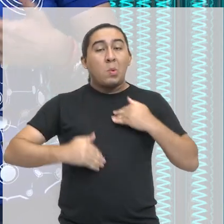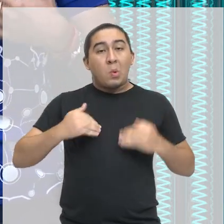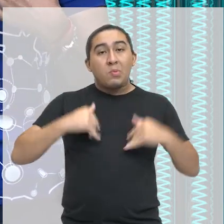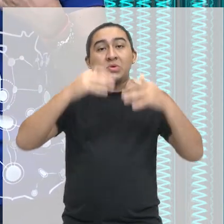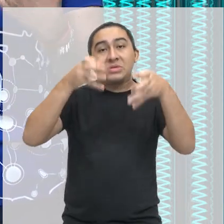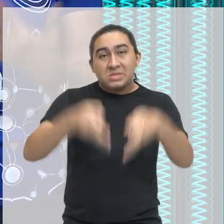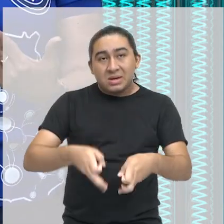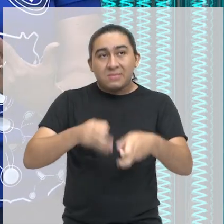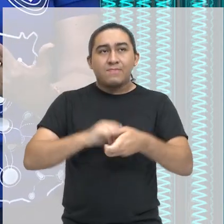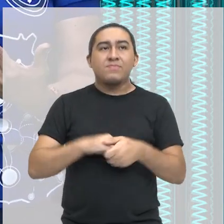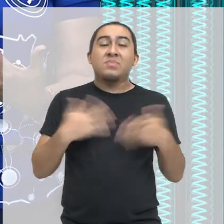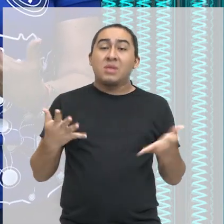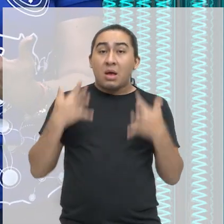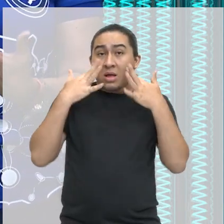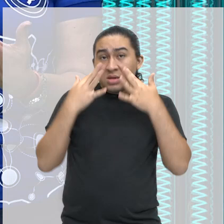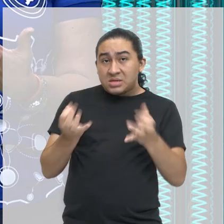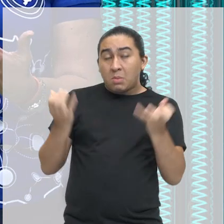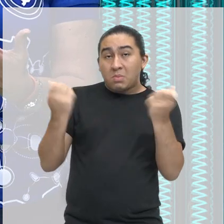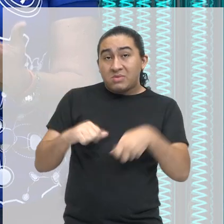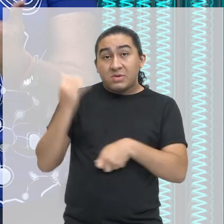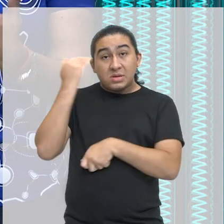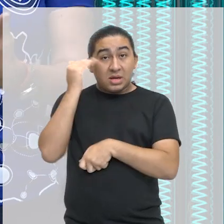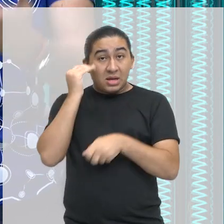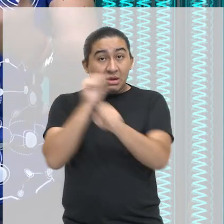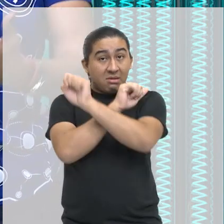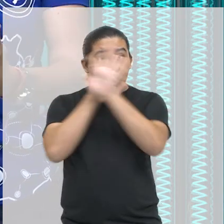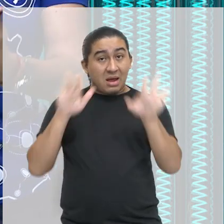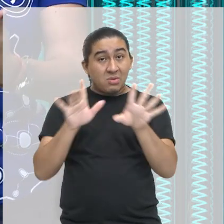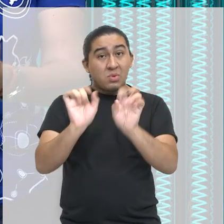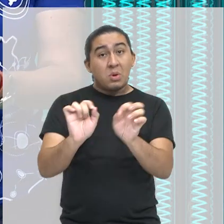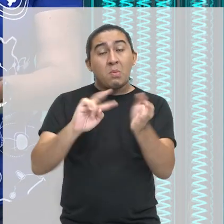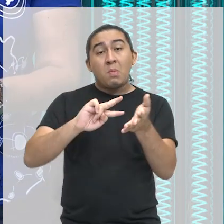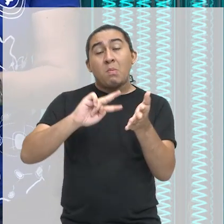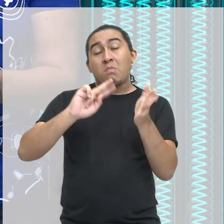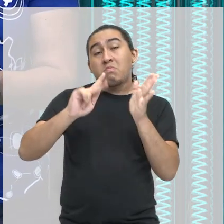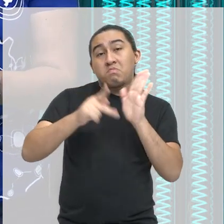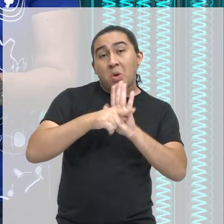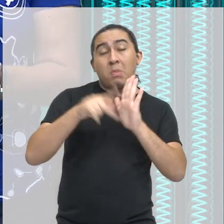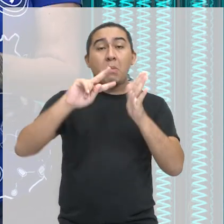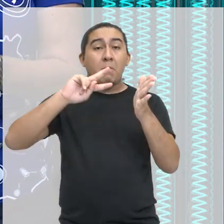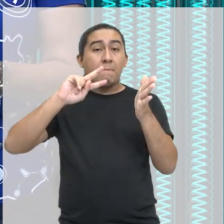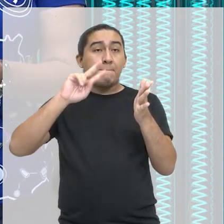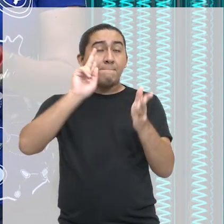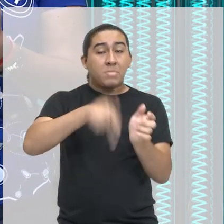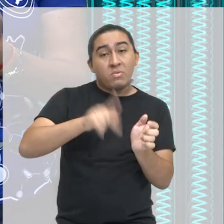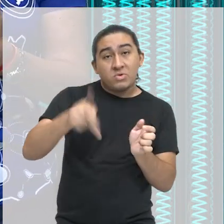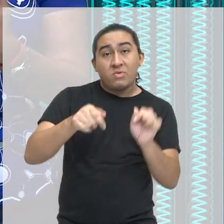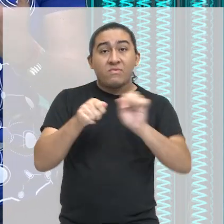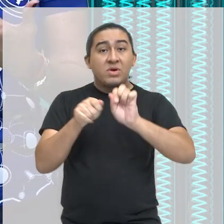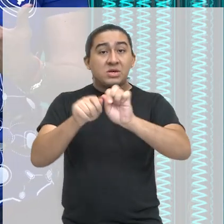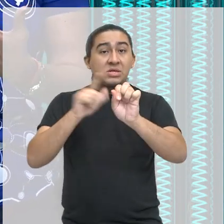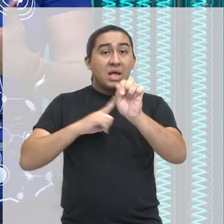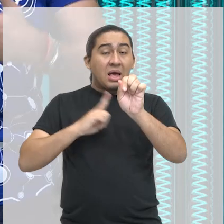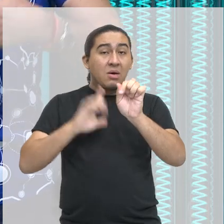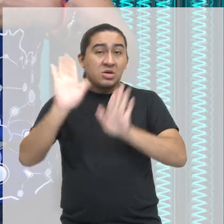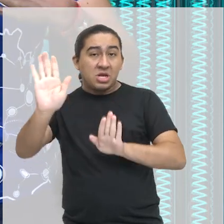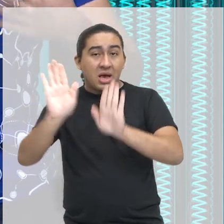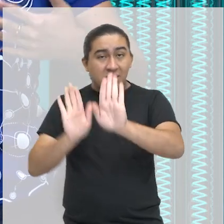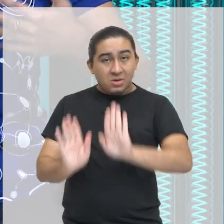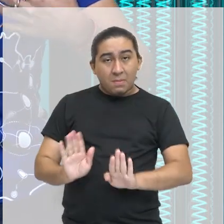apropriados. Então, vocês puderam compreender o que o professor Dário fez ali através do gesto, na